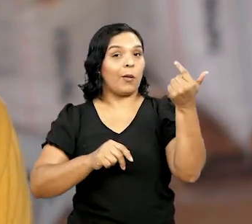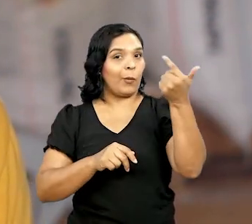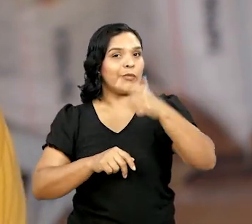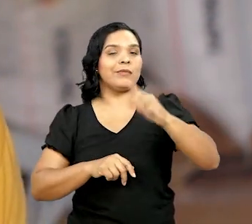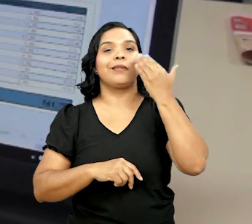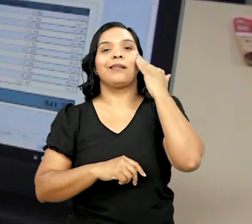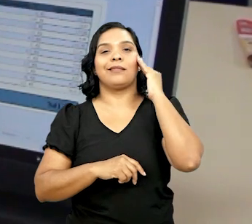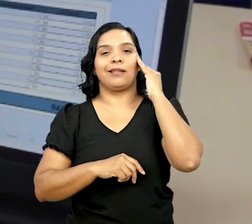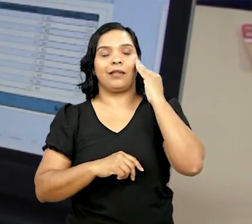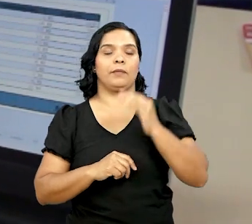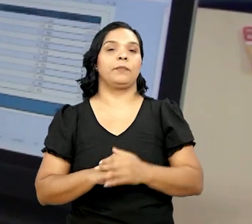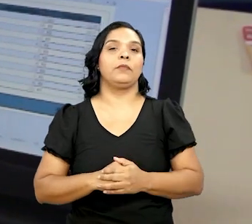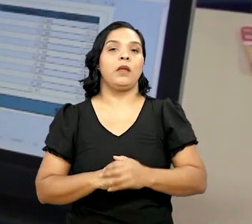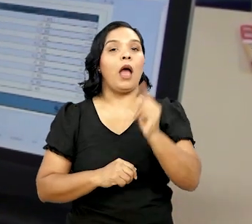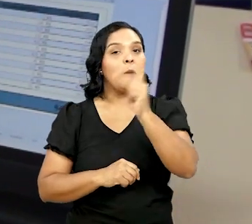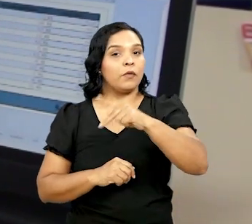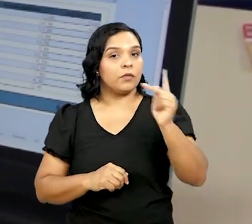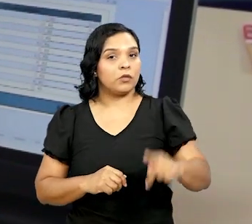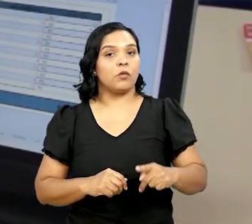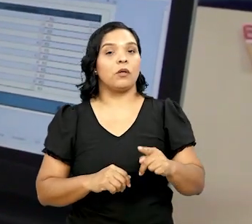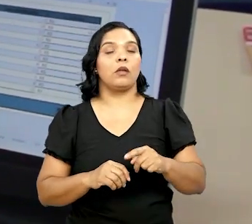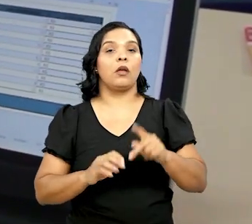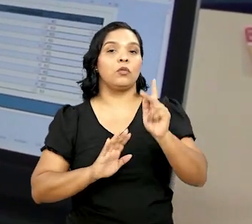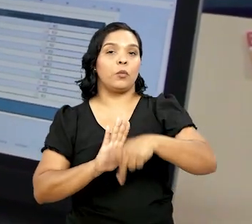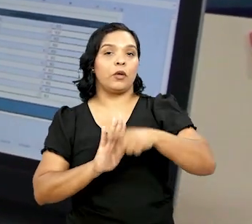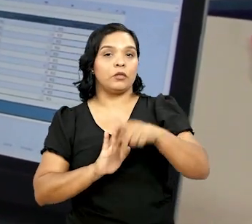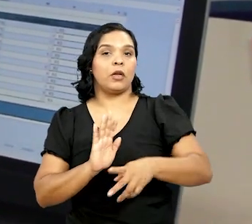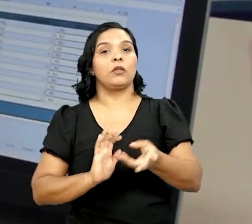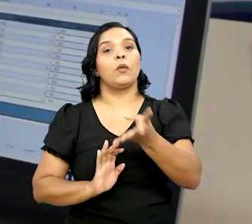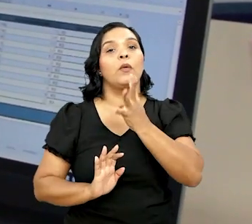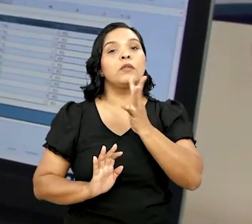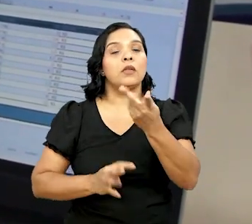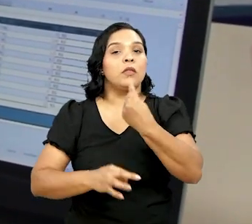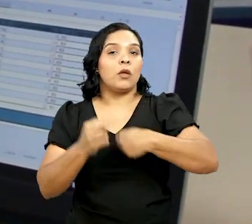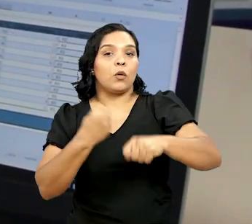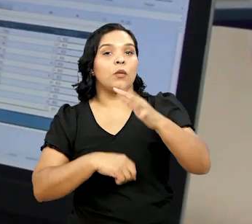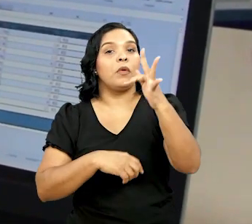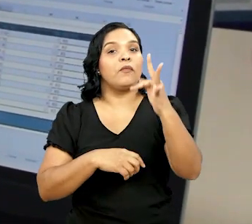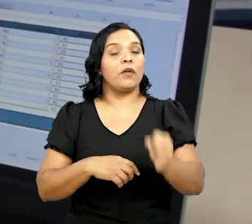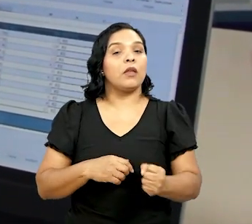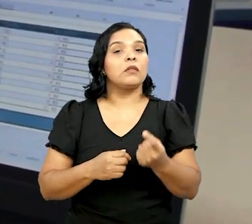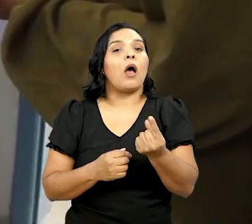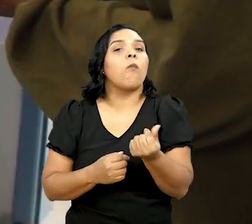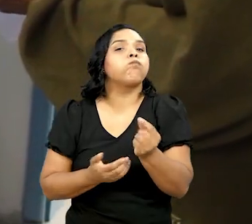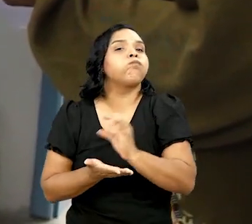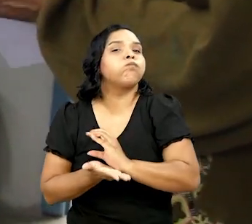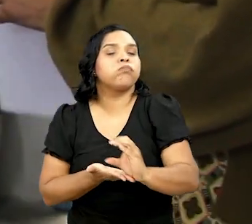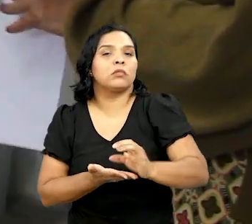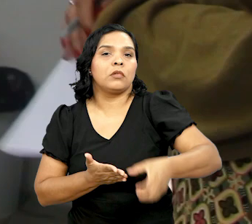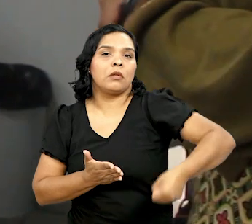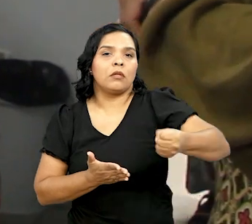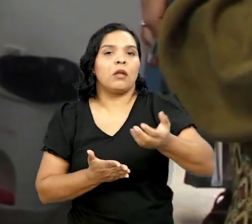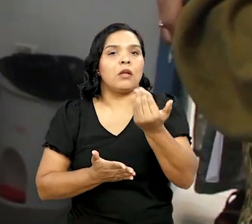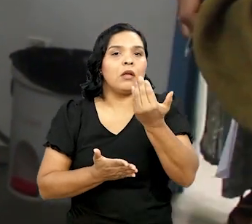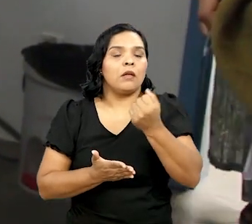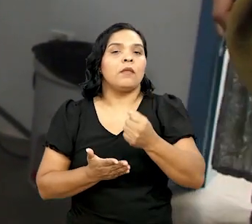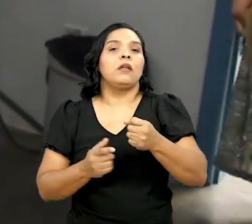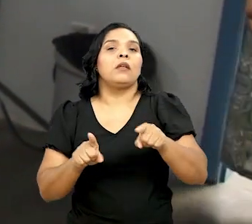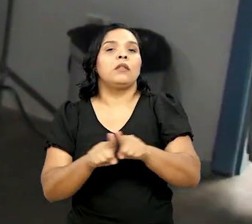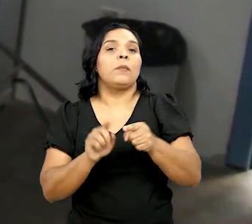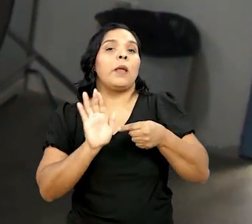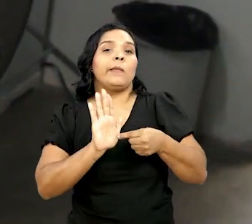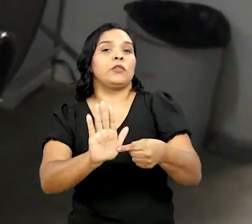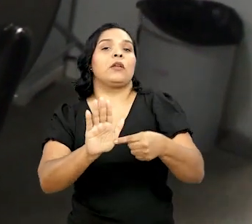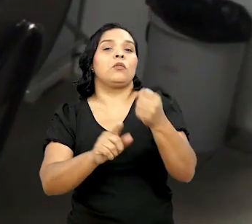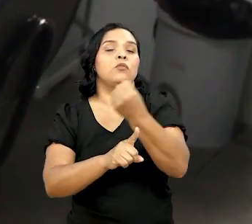consiga entender. Para a professora do projeto Conhecendo a Economia Feirense e o Custo da Cesta Básica e Indicadores